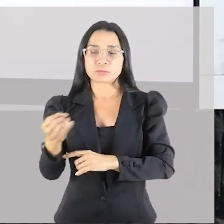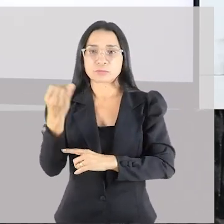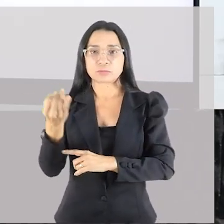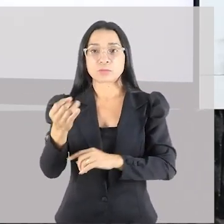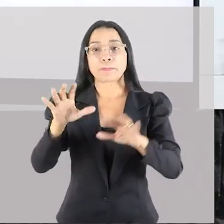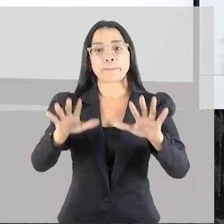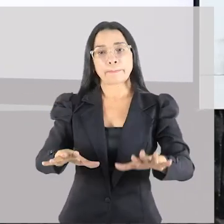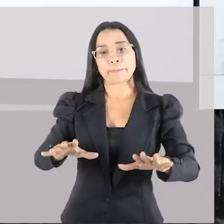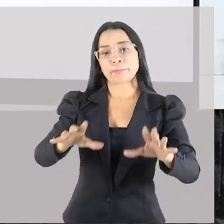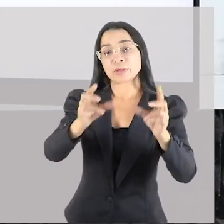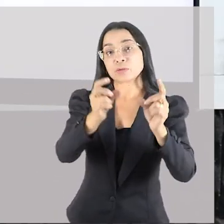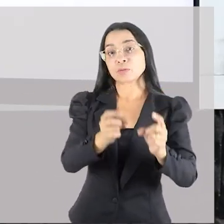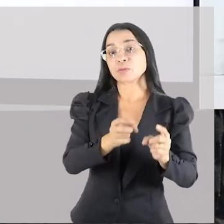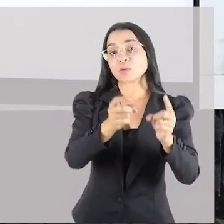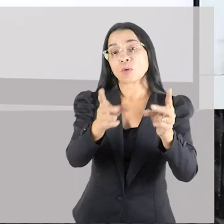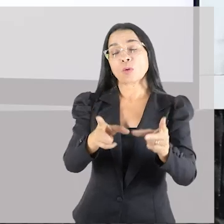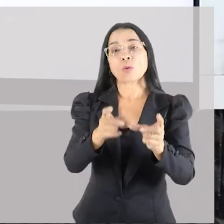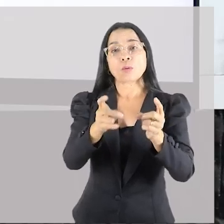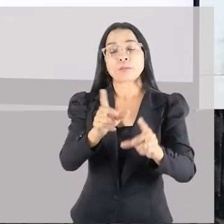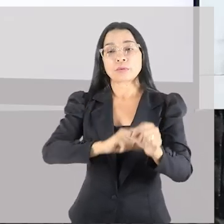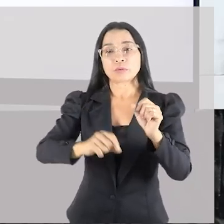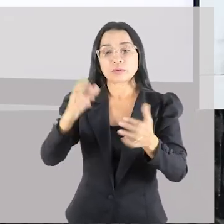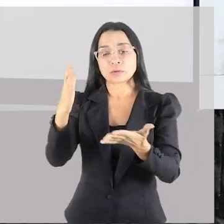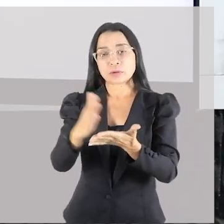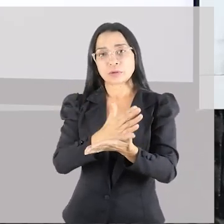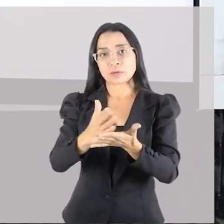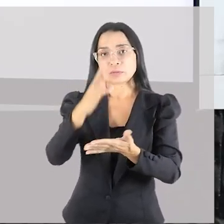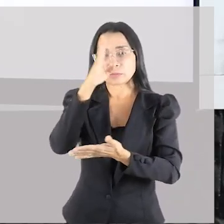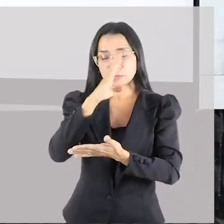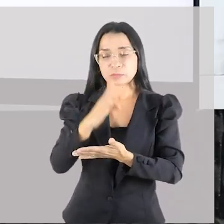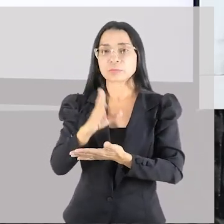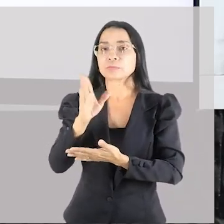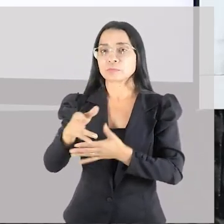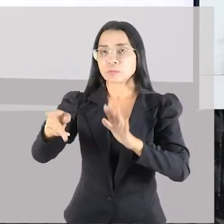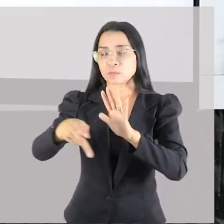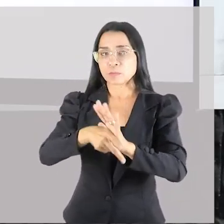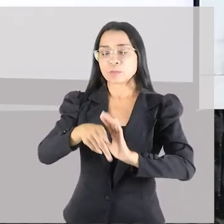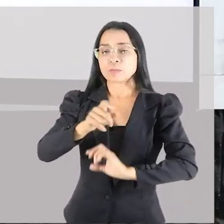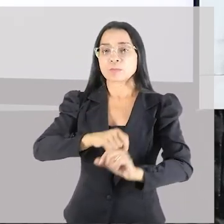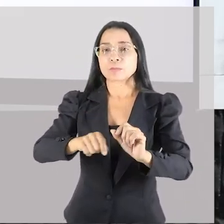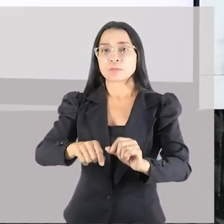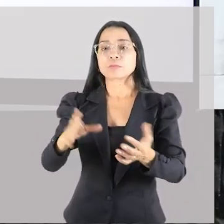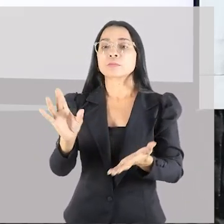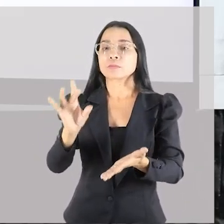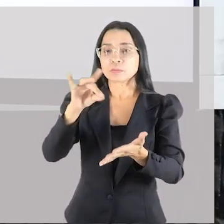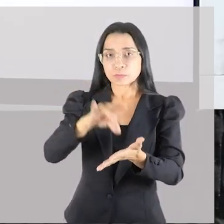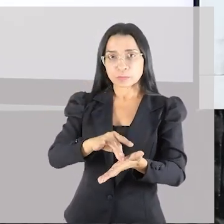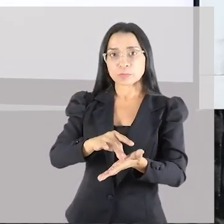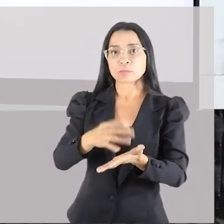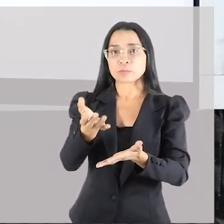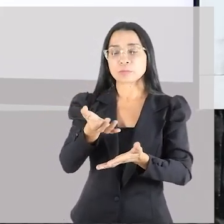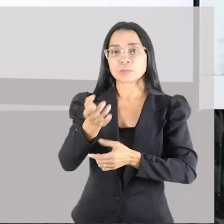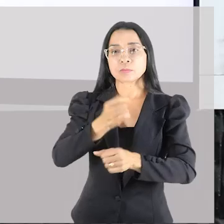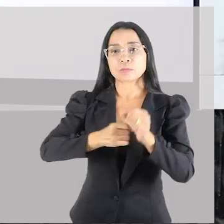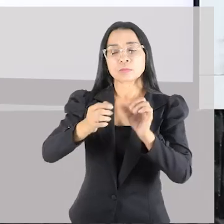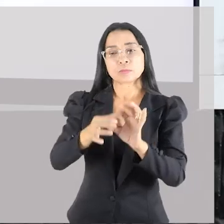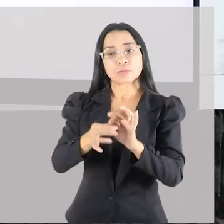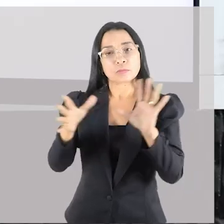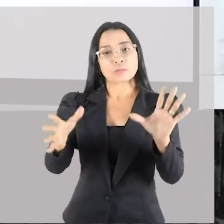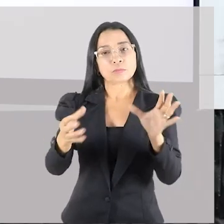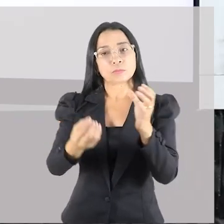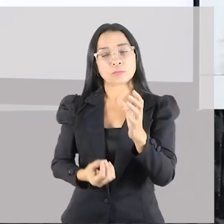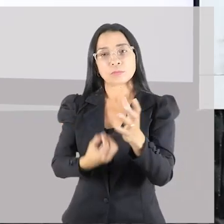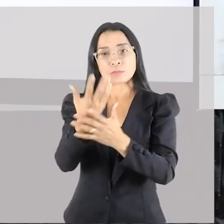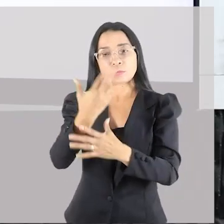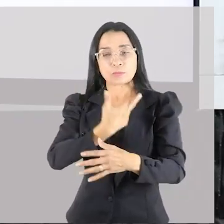os comerciantes, alguns já brasileiros, vamos assim dizer, queriam de fato que houvesse independência, queriam que de fato nascesse uma